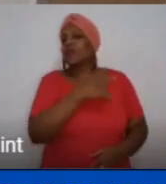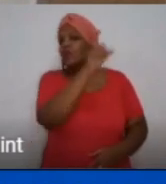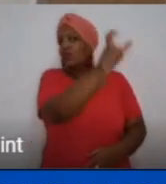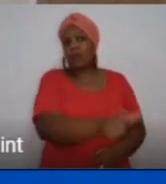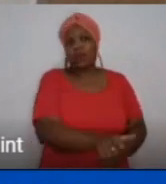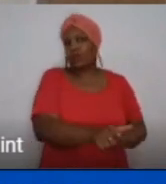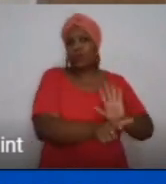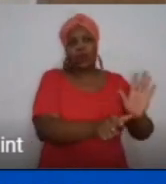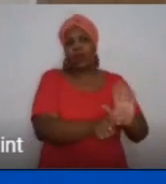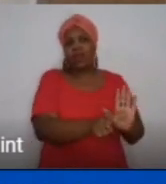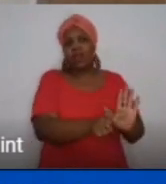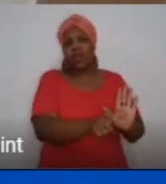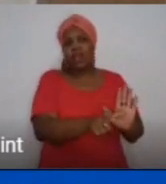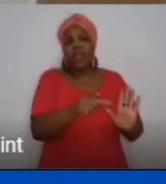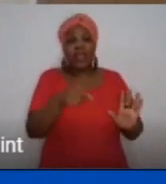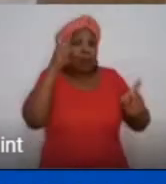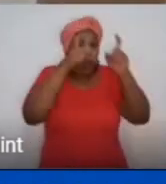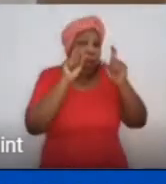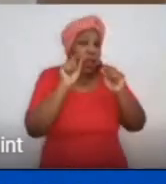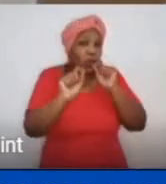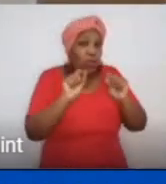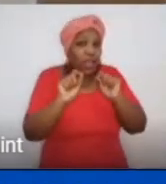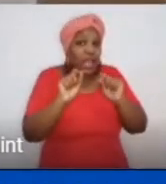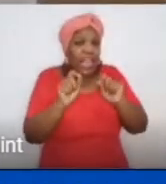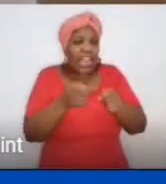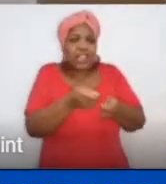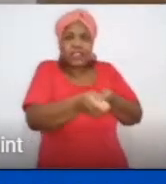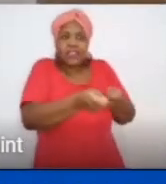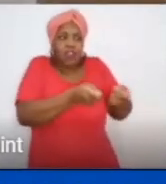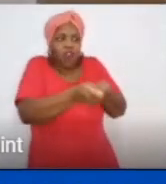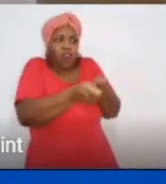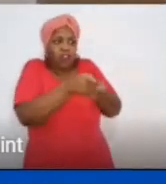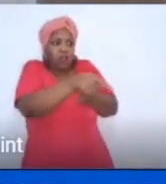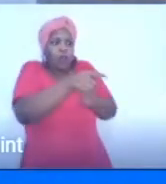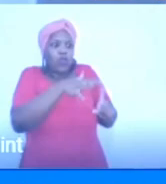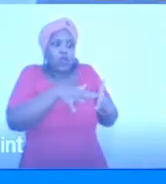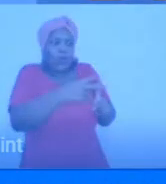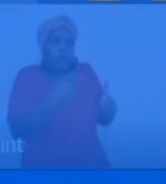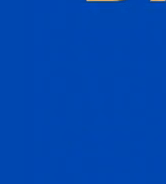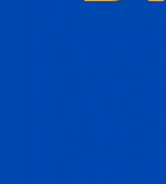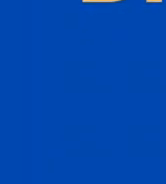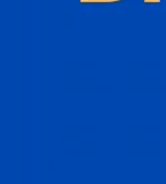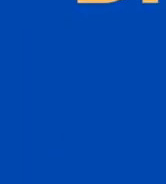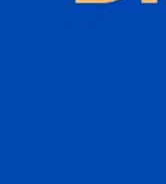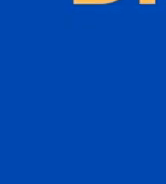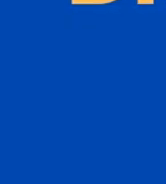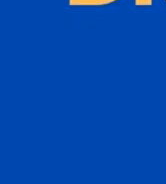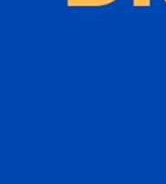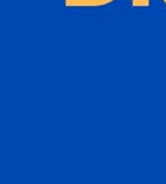pessoa individualmente, né? É de controlar socialmente.